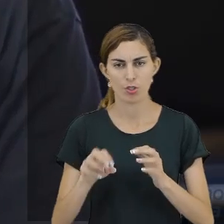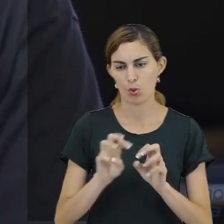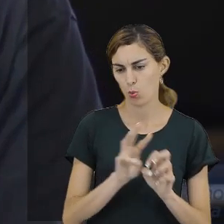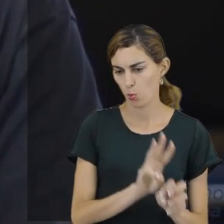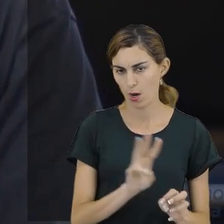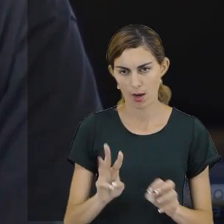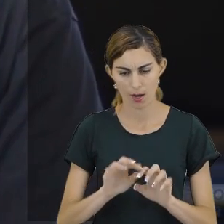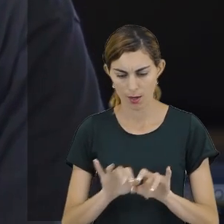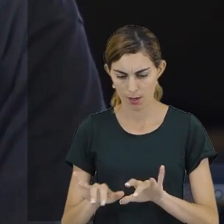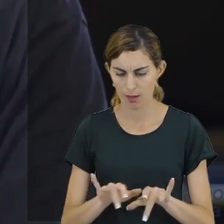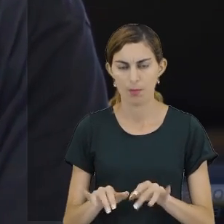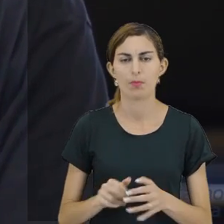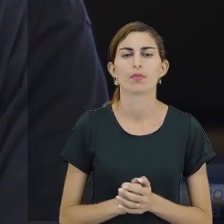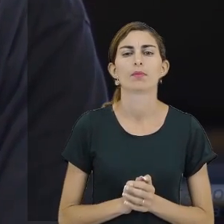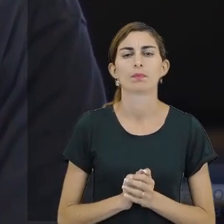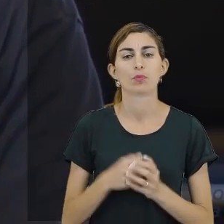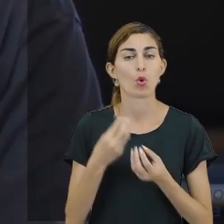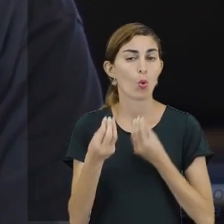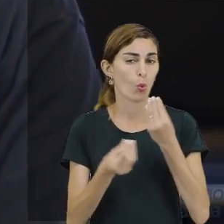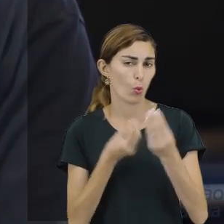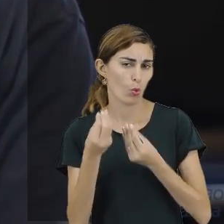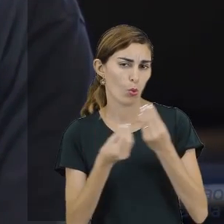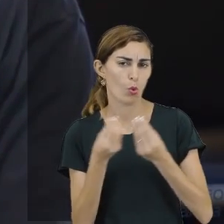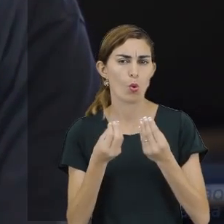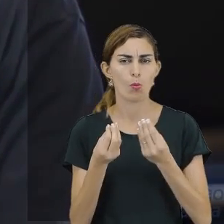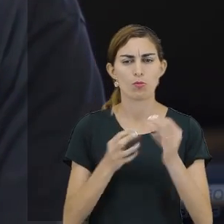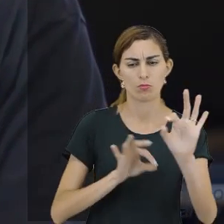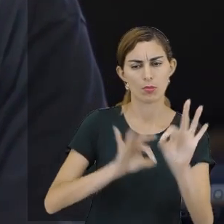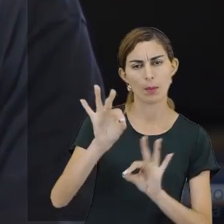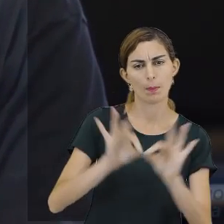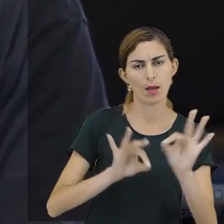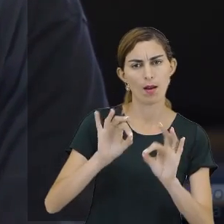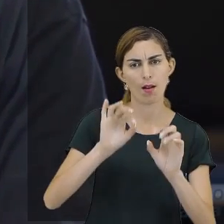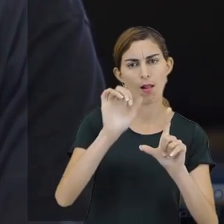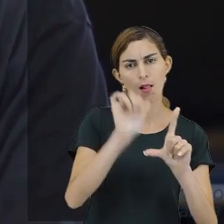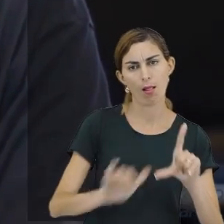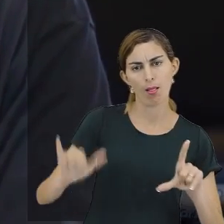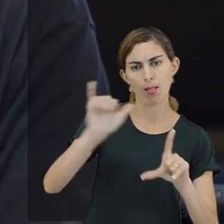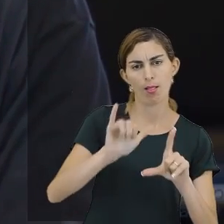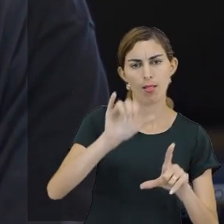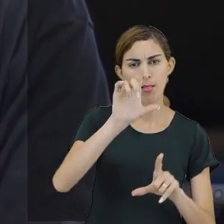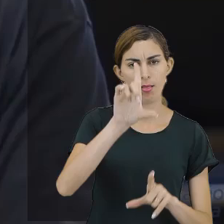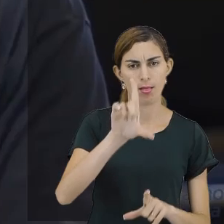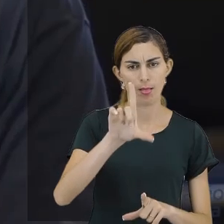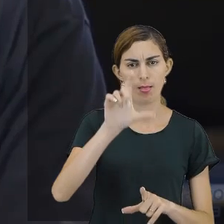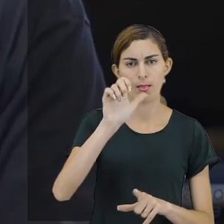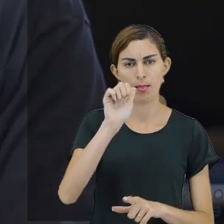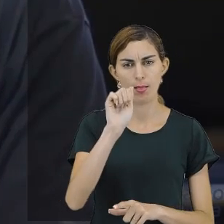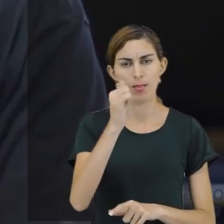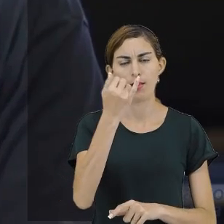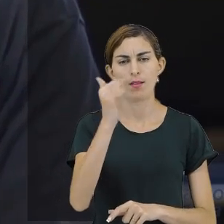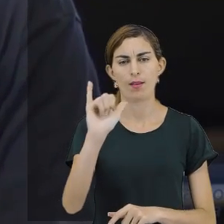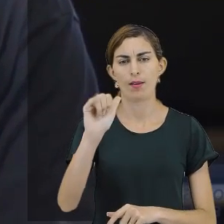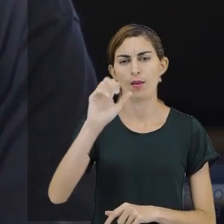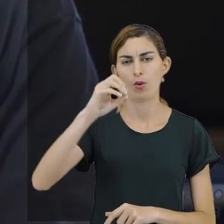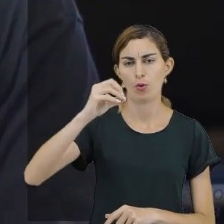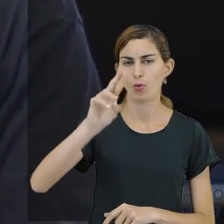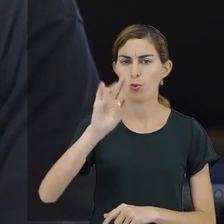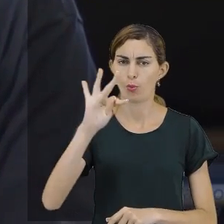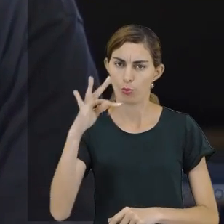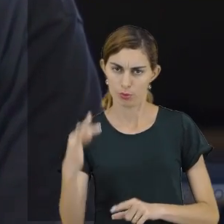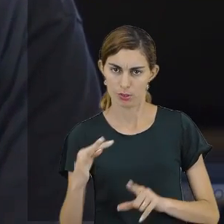nessa última competência é como nós podemos montar layouts usando técnicas de